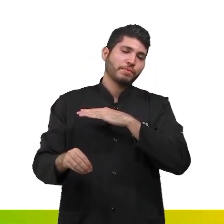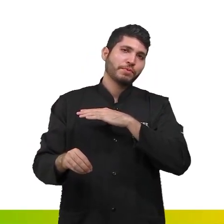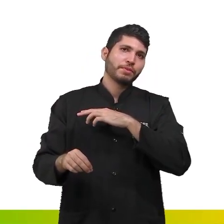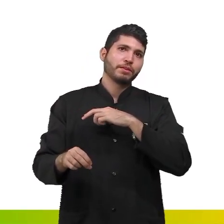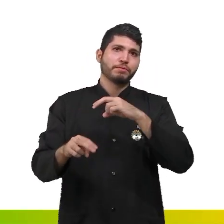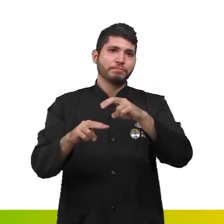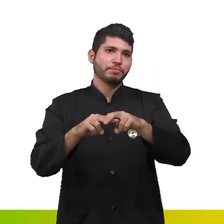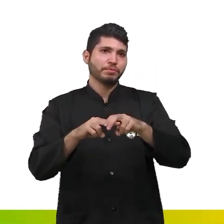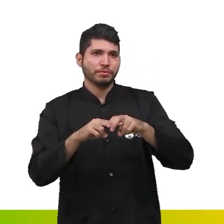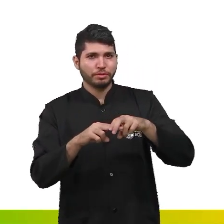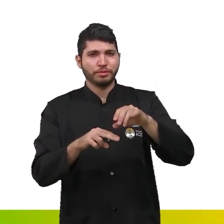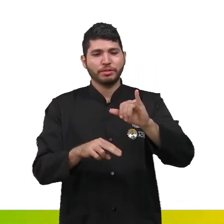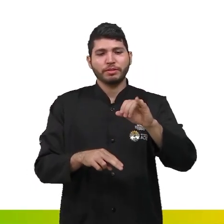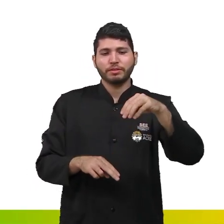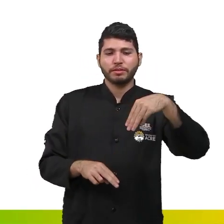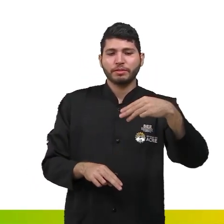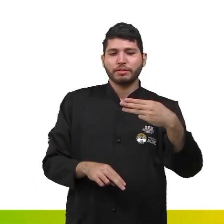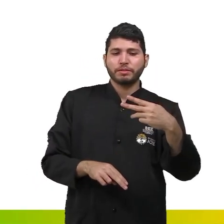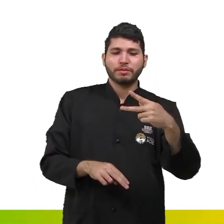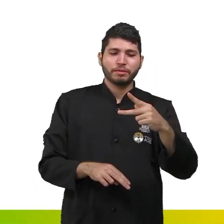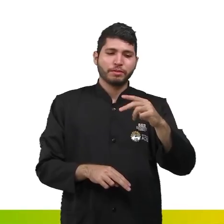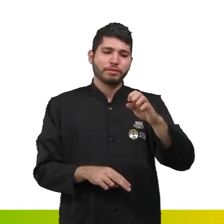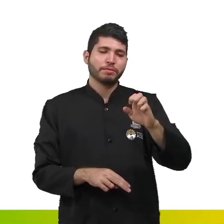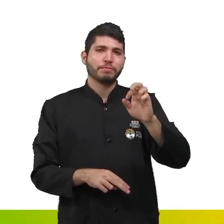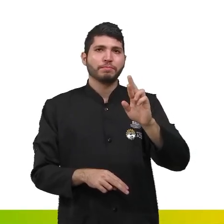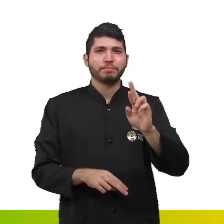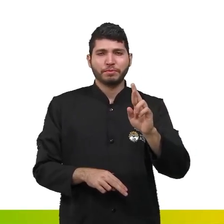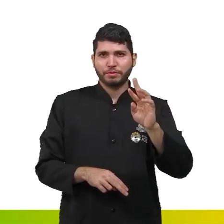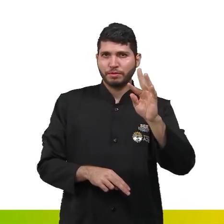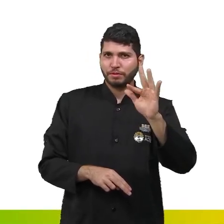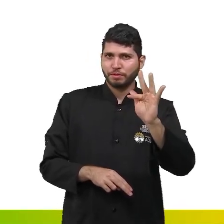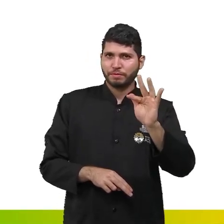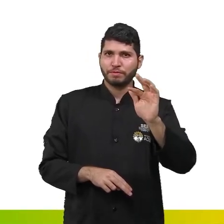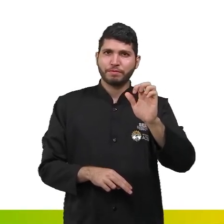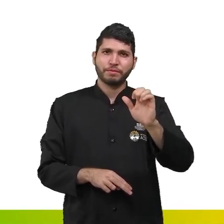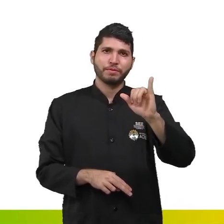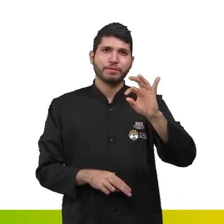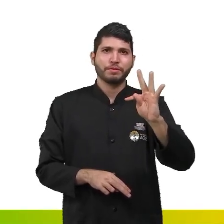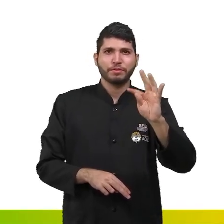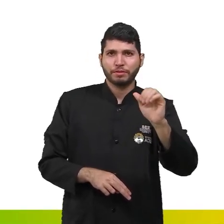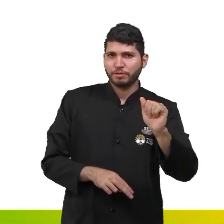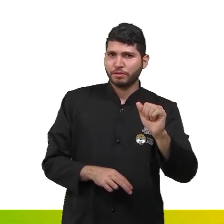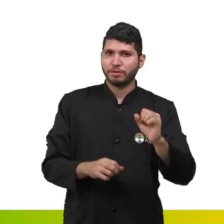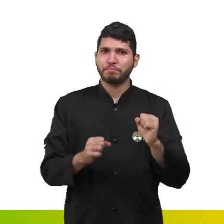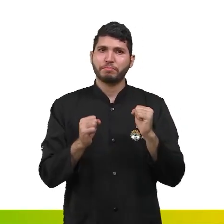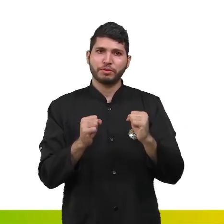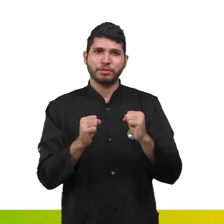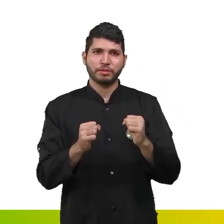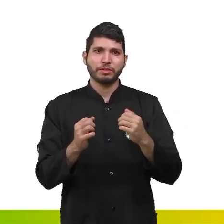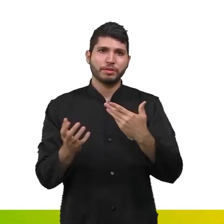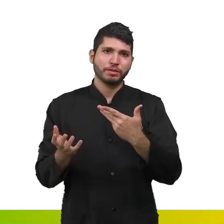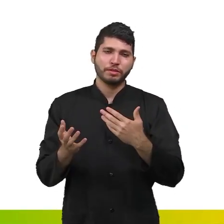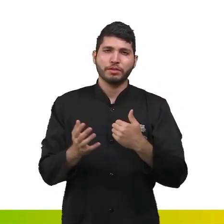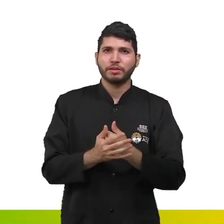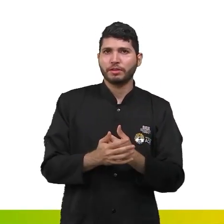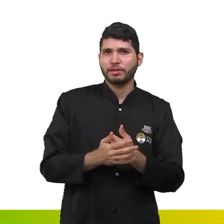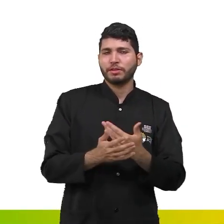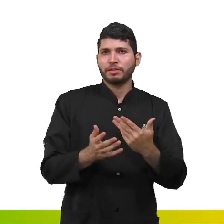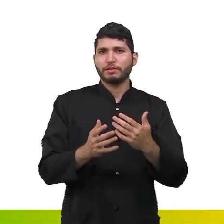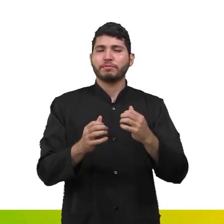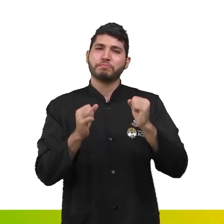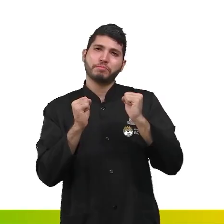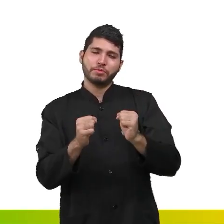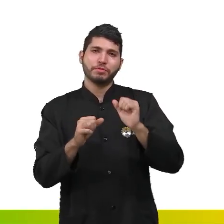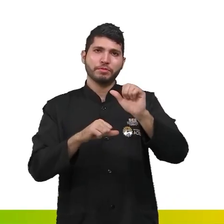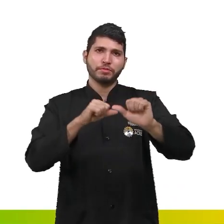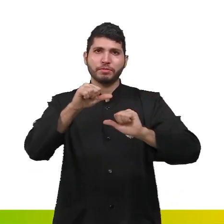chamada de imperfeita. Por quê? Porque pode ser que no presente ela tenha sido alterada. Então, é possível que ela tenha sido alterada. Então, por isso que